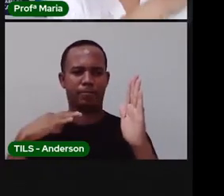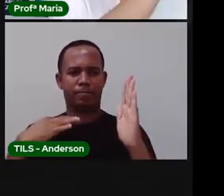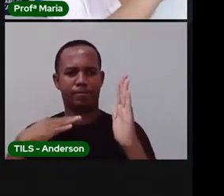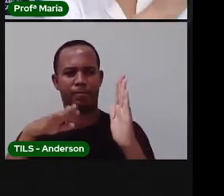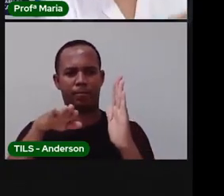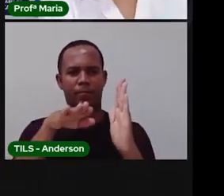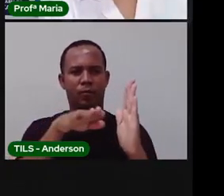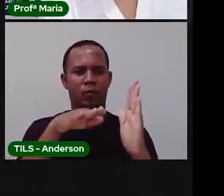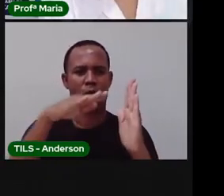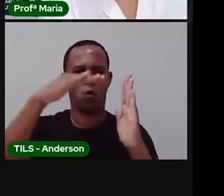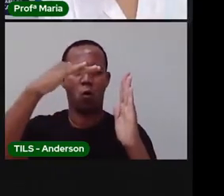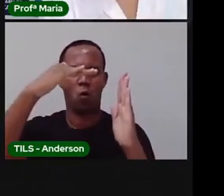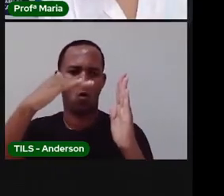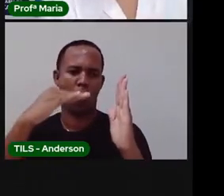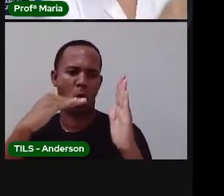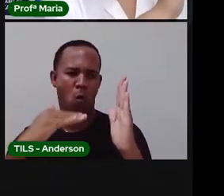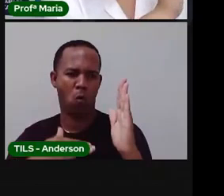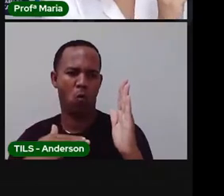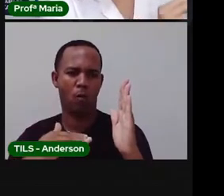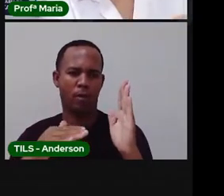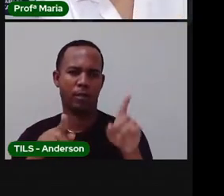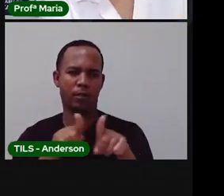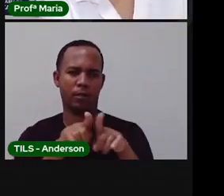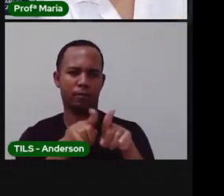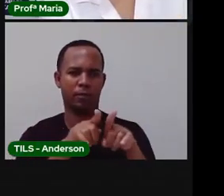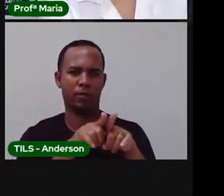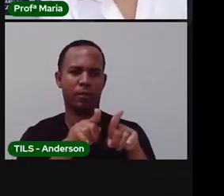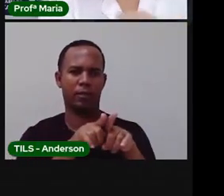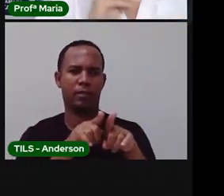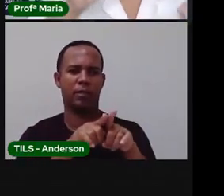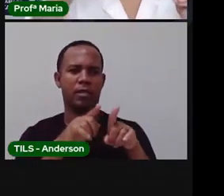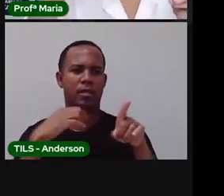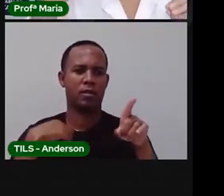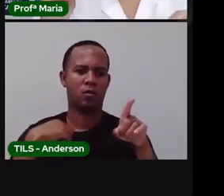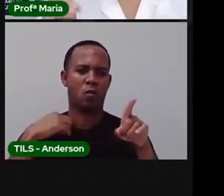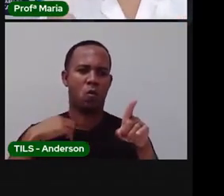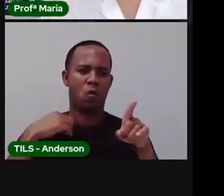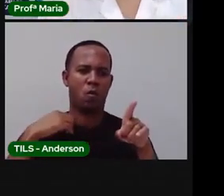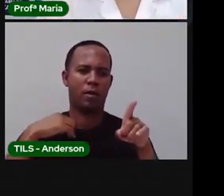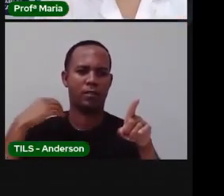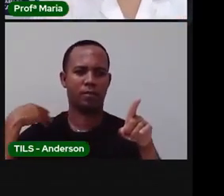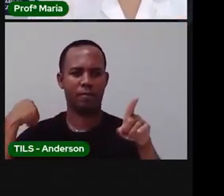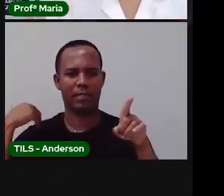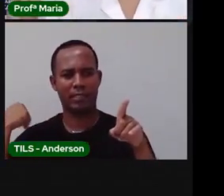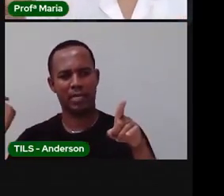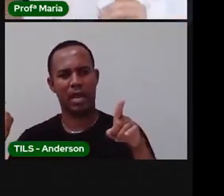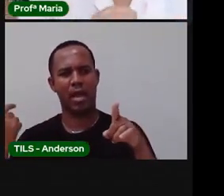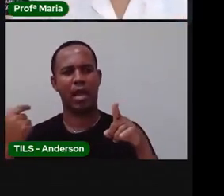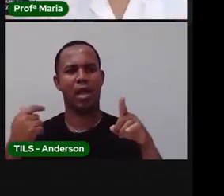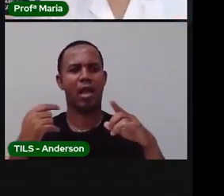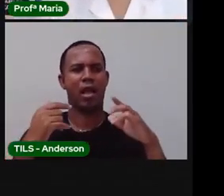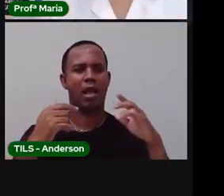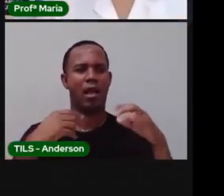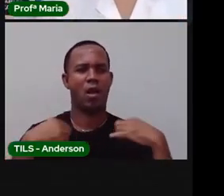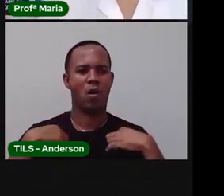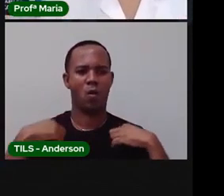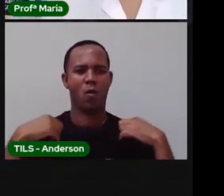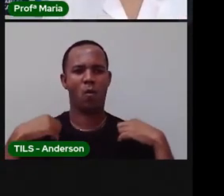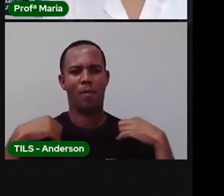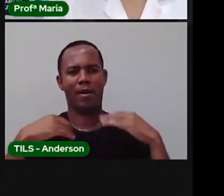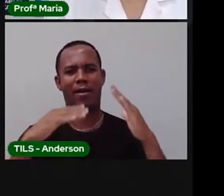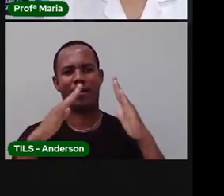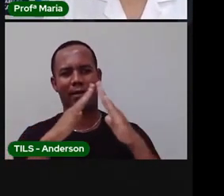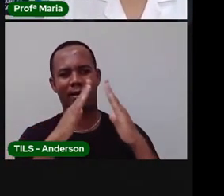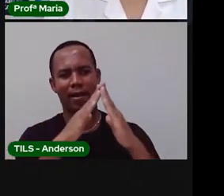roupas, aqui, ó. Vou botar aqui as roupas de sair, a roupa de ficar em casa, as bermudas.